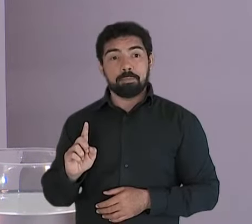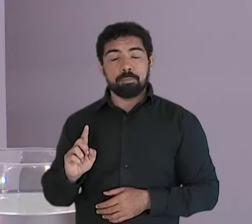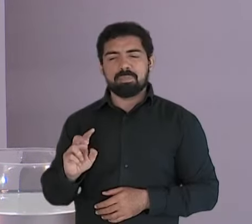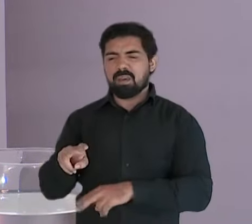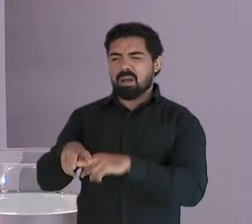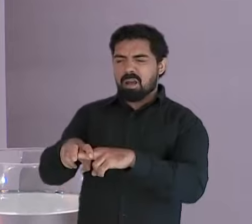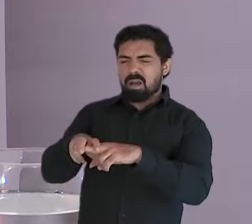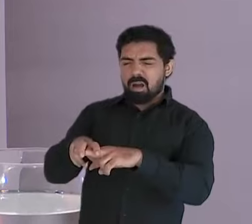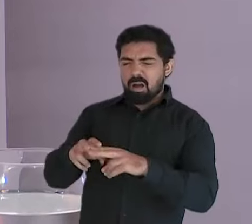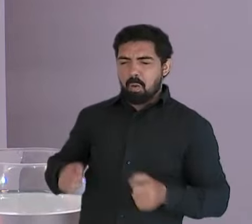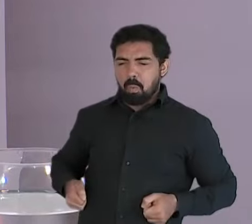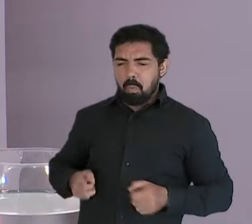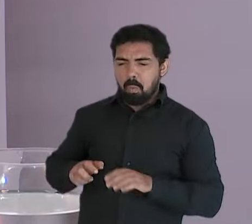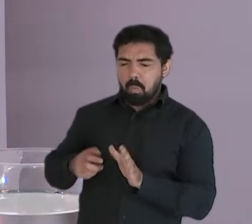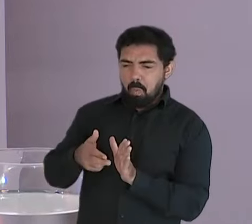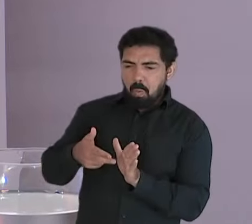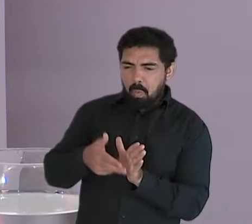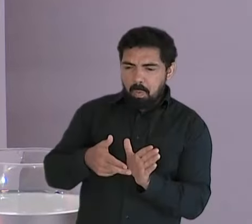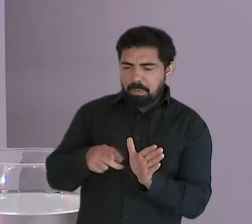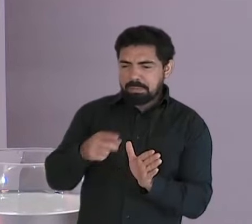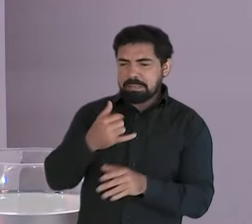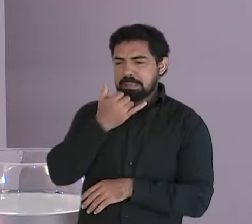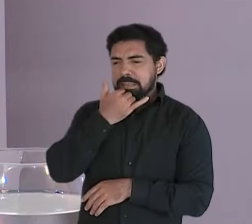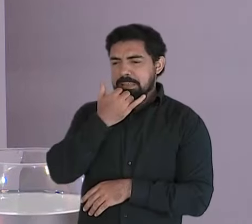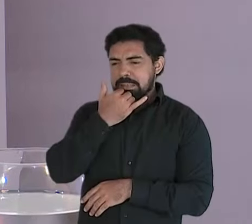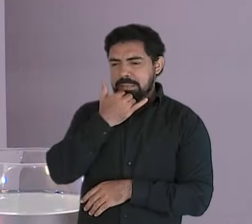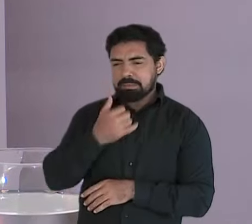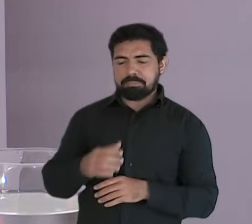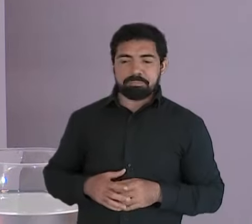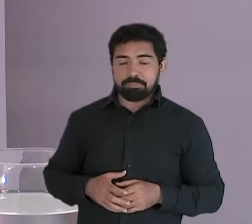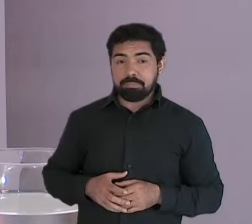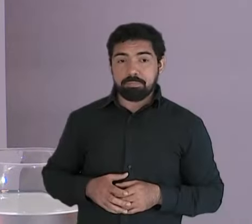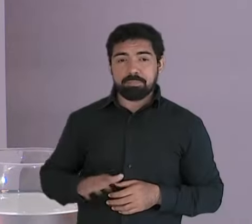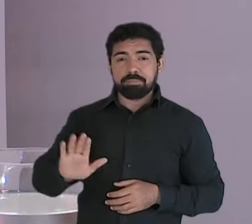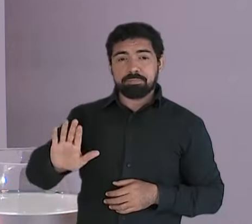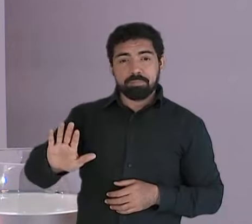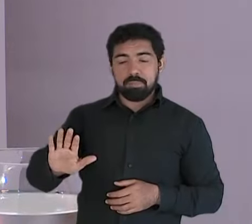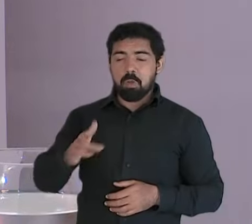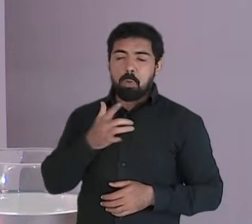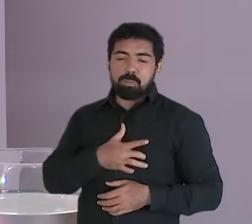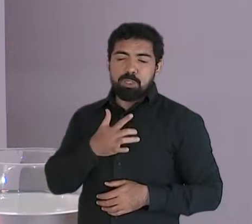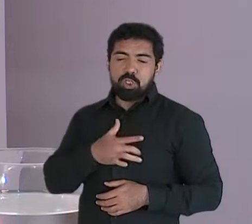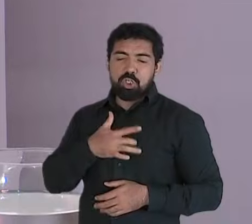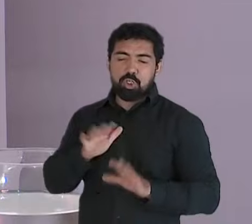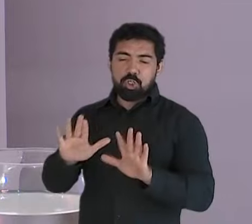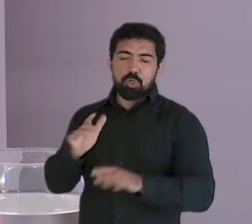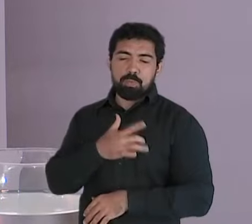de rodas, eu não vou levar em consideração. Deixa ele aqui, deixa o bichinho aqui.